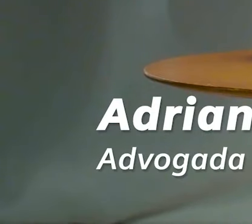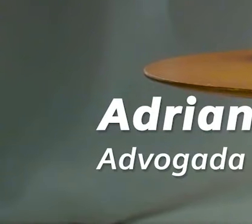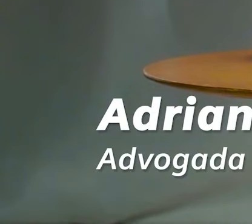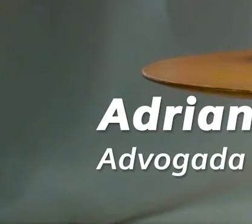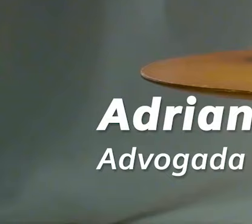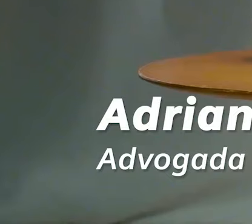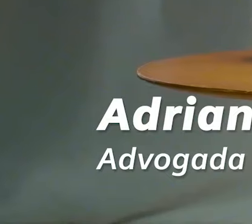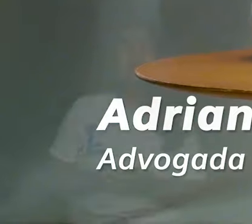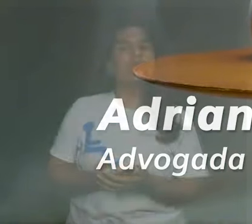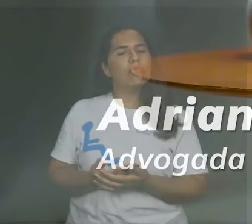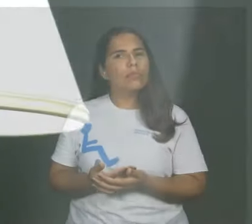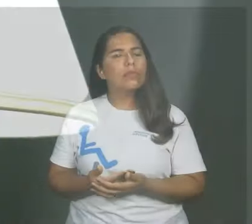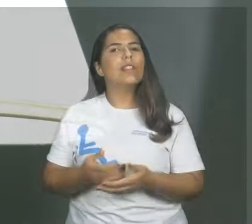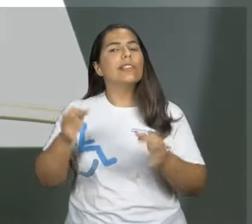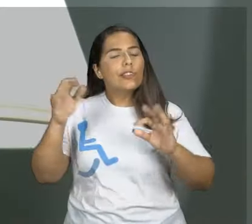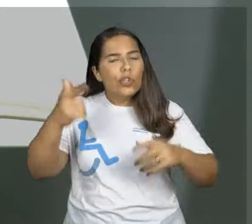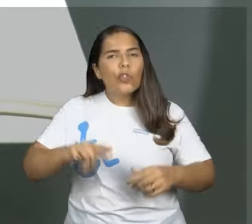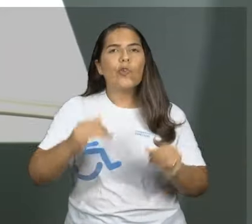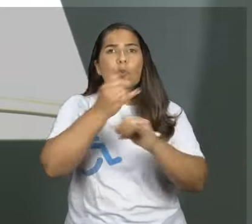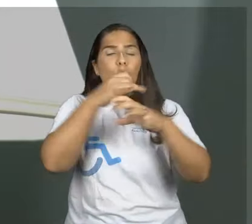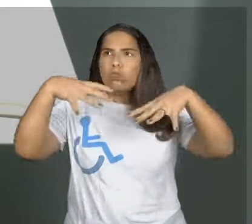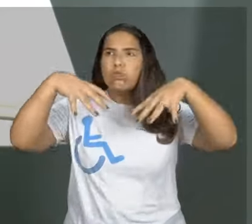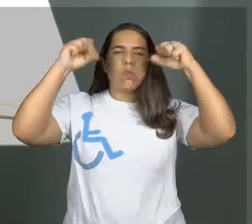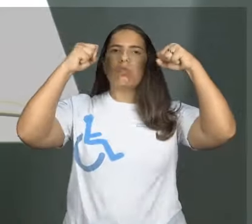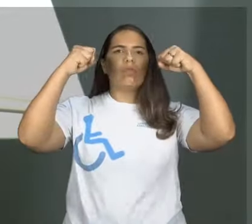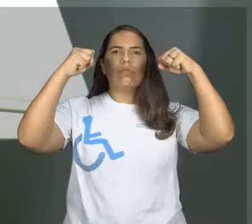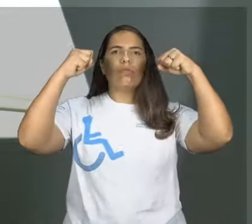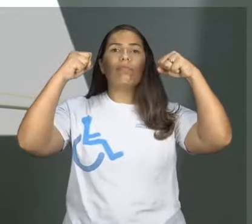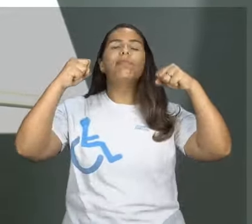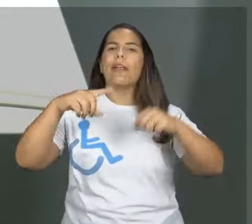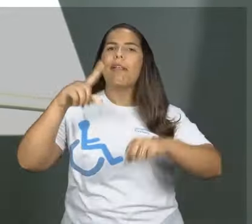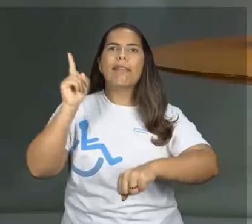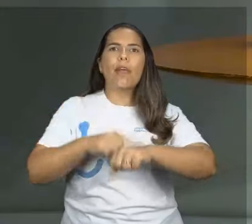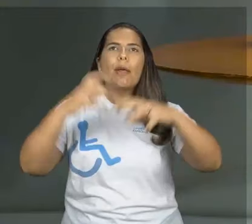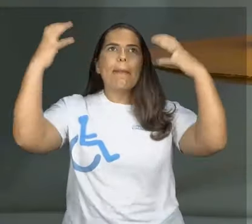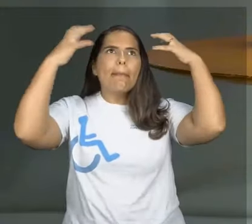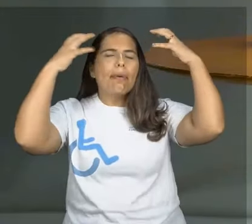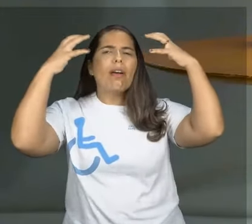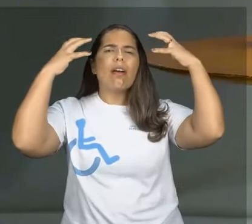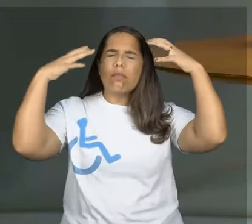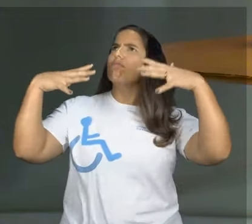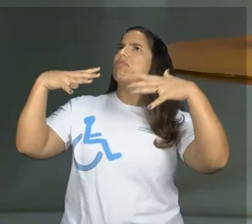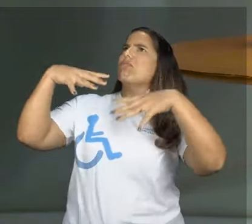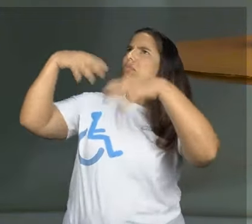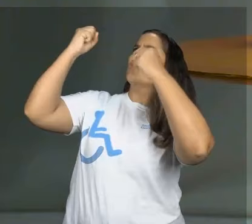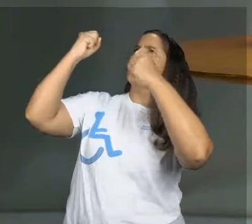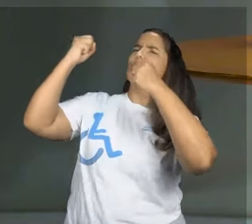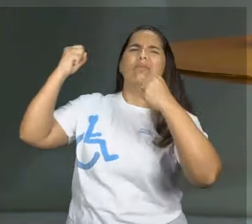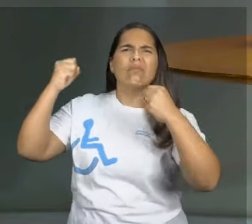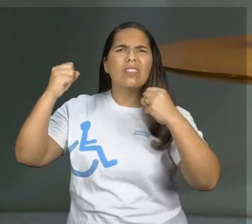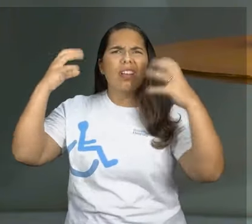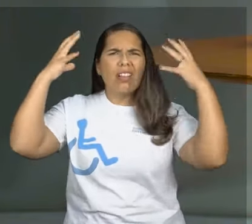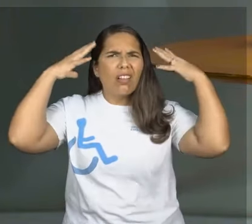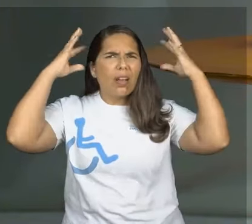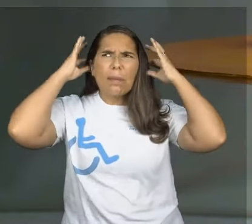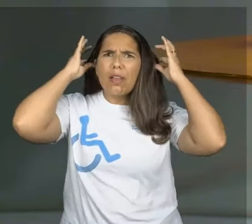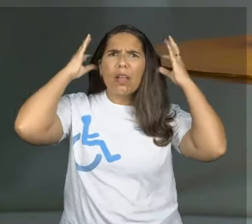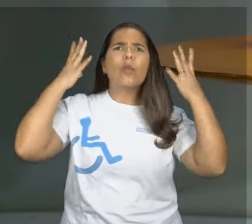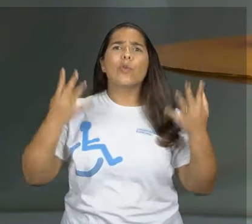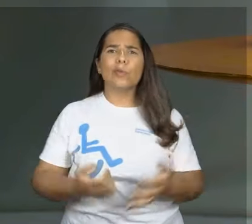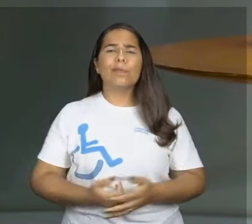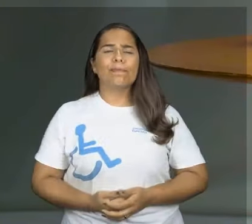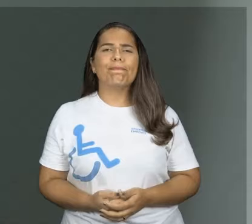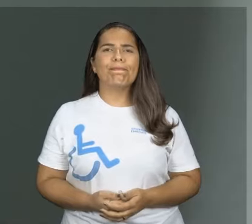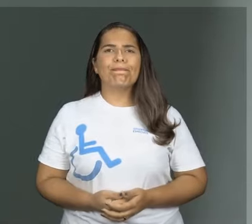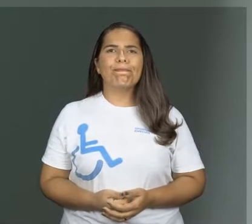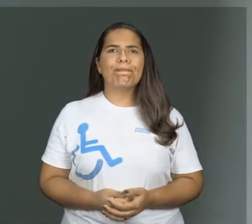Lavando o cabelo, você acredita? Sim, deu curto de novo lá em casa e apagou tudo. Bem na hora do banho, o meu chuveiro desligou quando eu lavava o